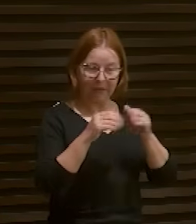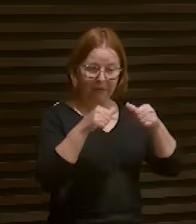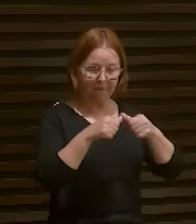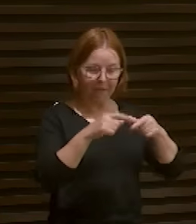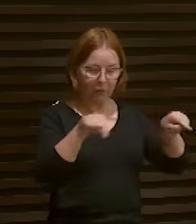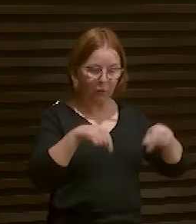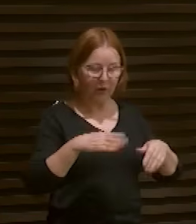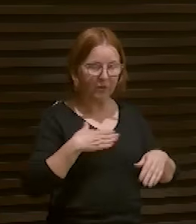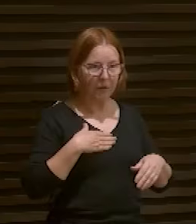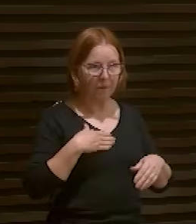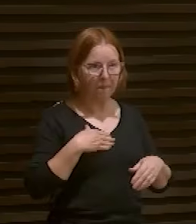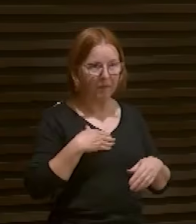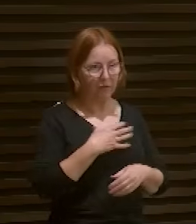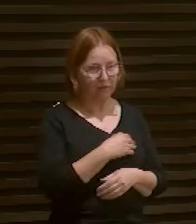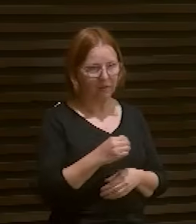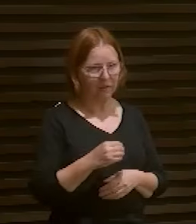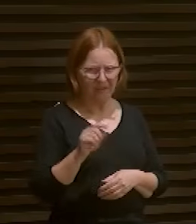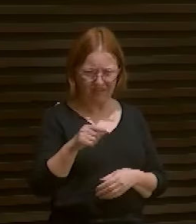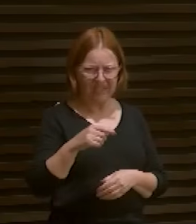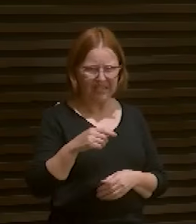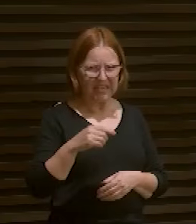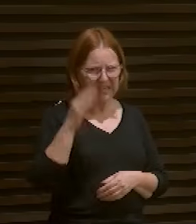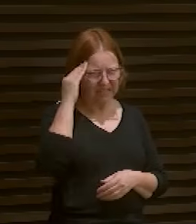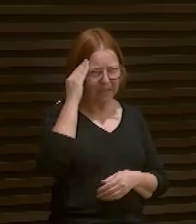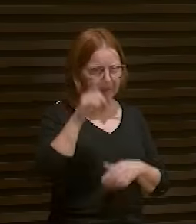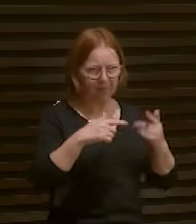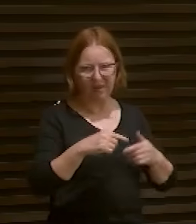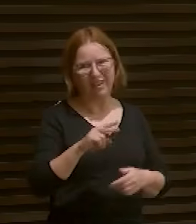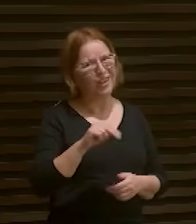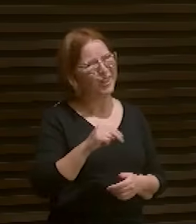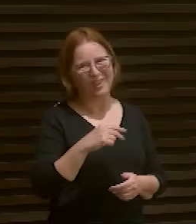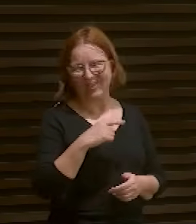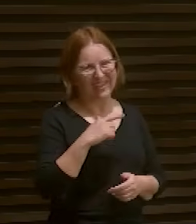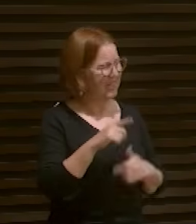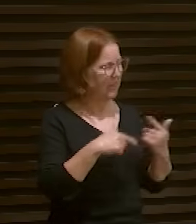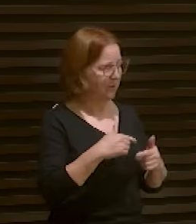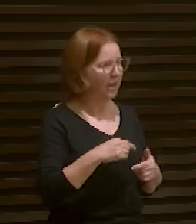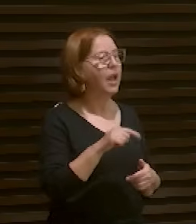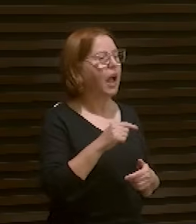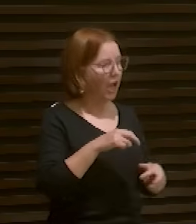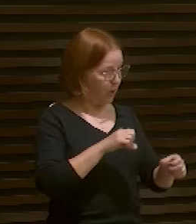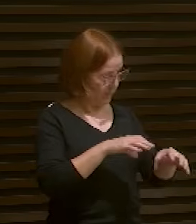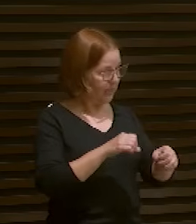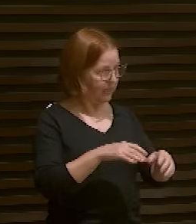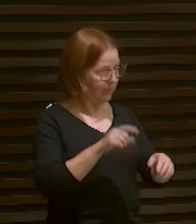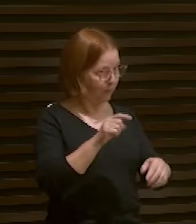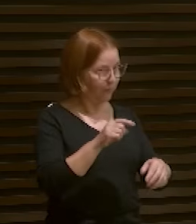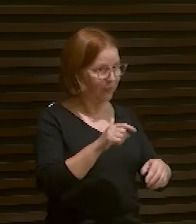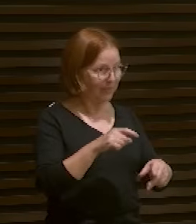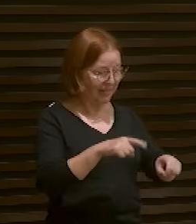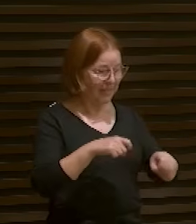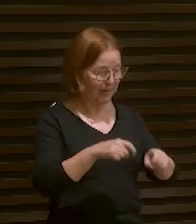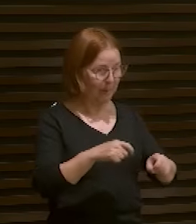Você sabe trabalhar, meu filho? Nunca trabalhei na vida. Eu vou te ensinar, vai aprender jardinagem, você vai ser jardineiro lá na minha comunidade.